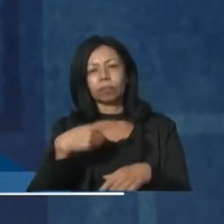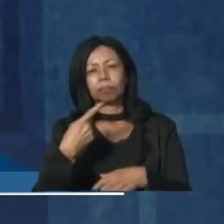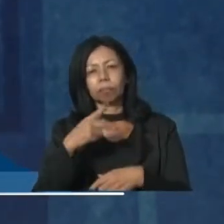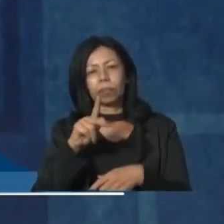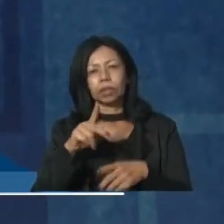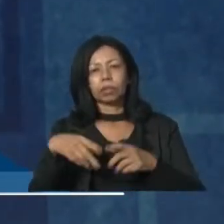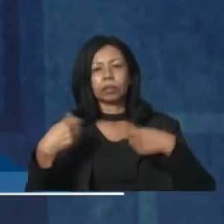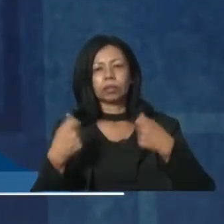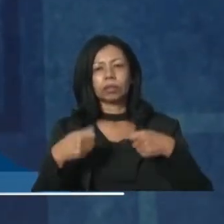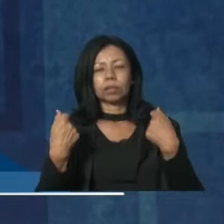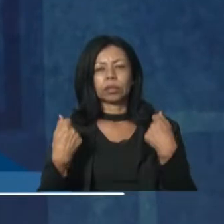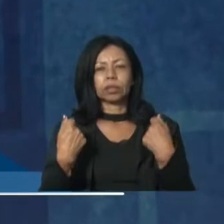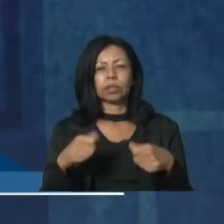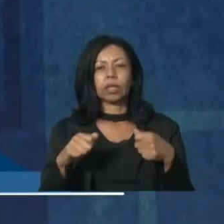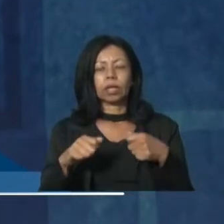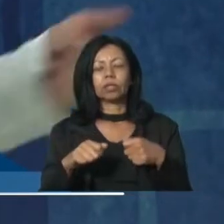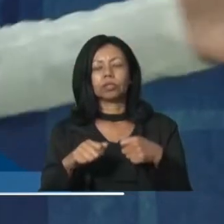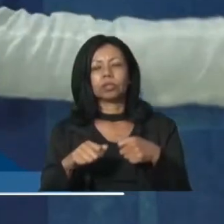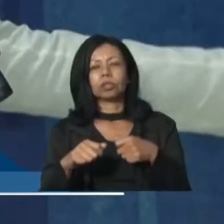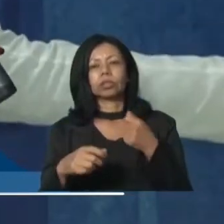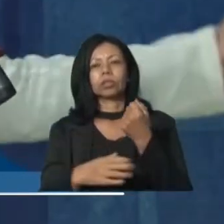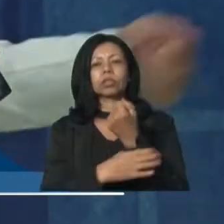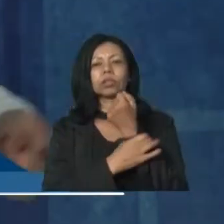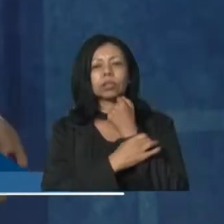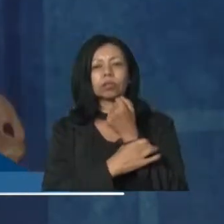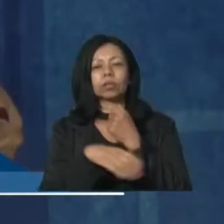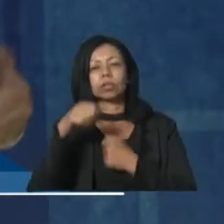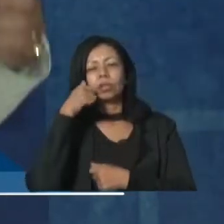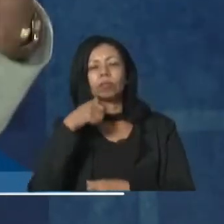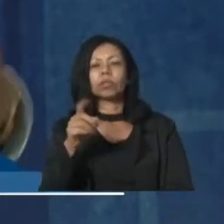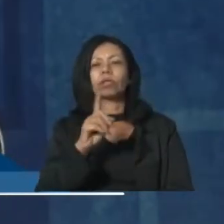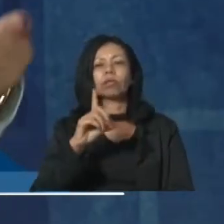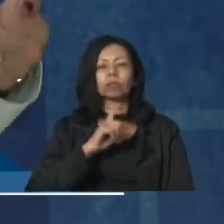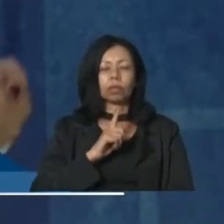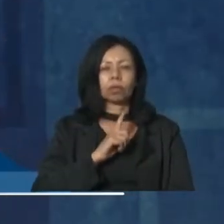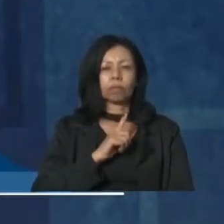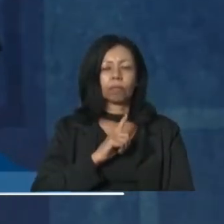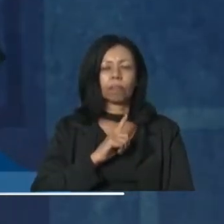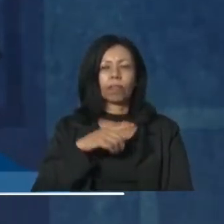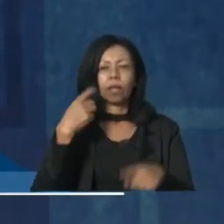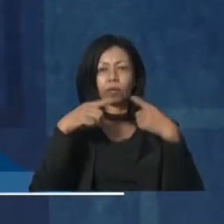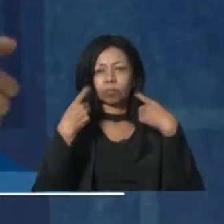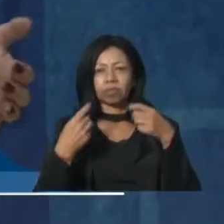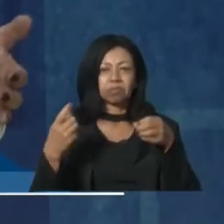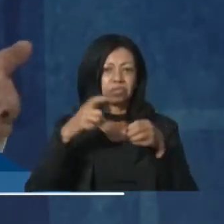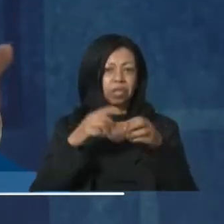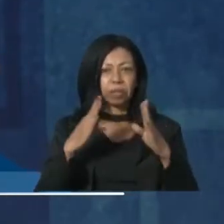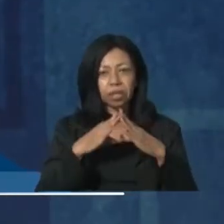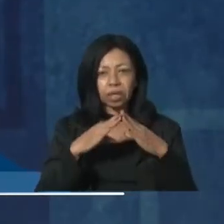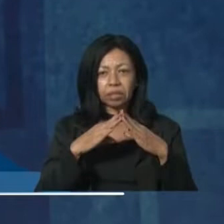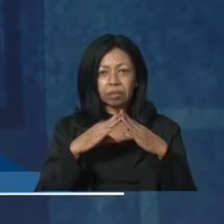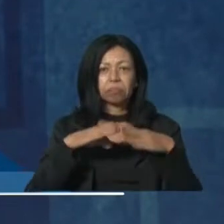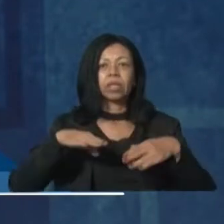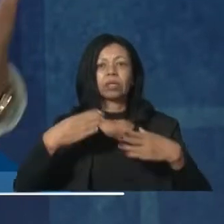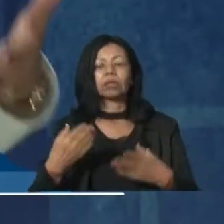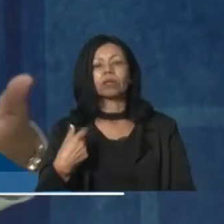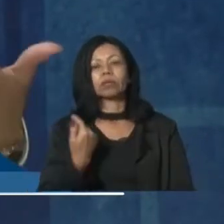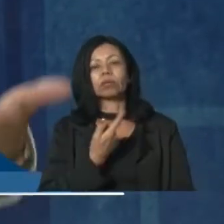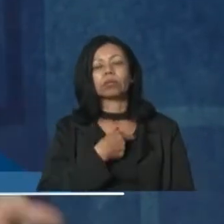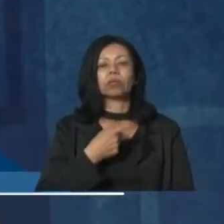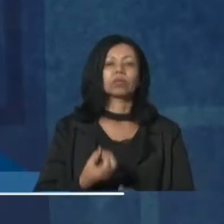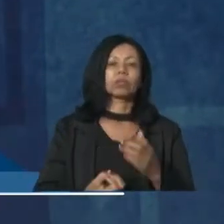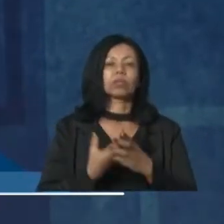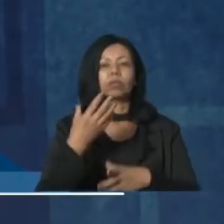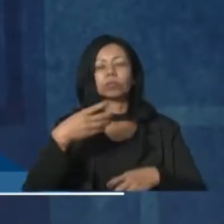necessidade, essa segurança que a mulher não tem. Sim. Ela vai denunciar e voltar para casa? Então, a partir do momento que nós